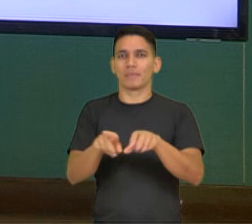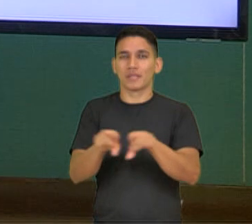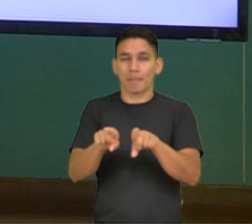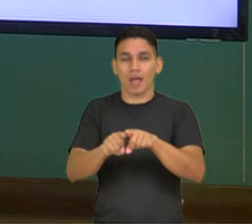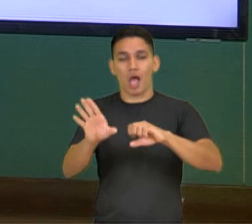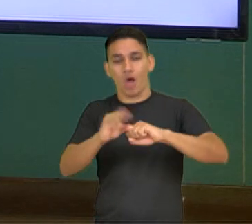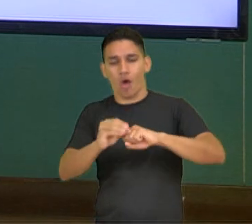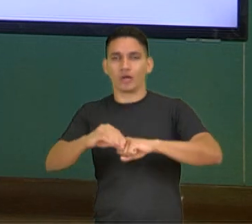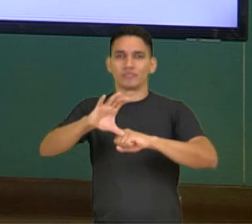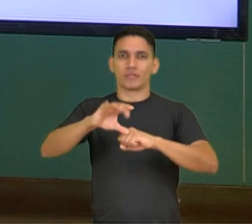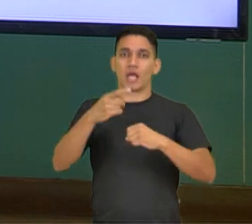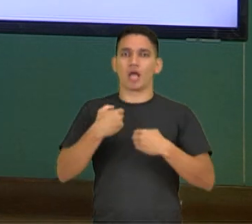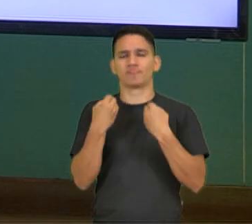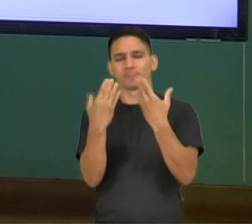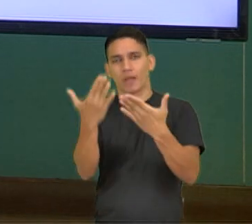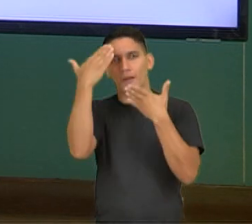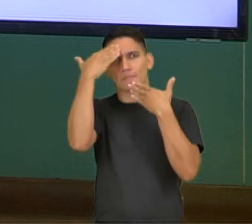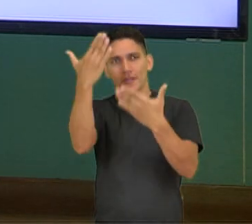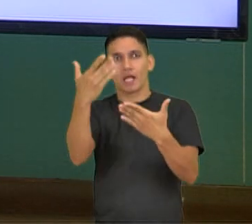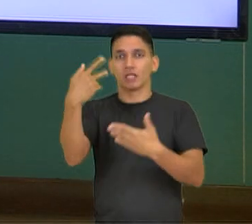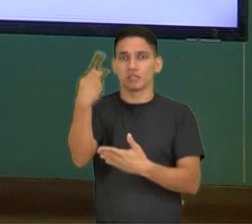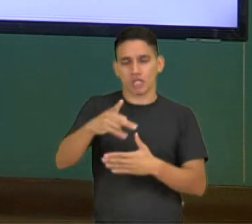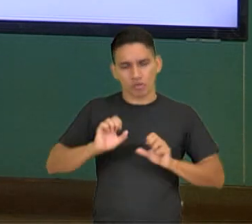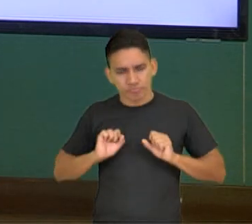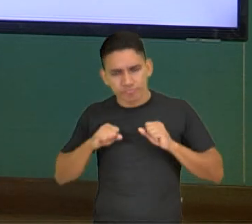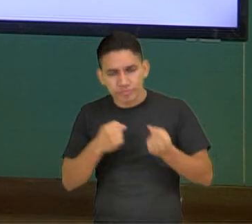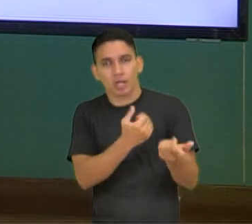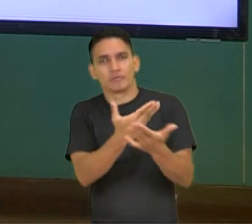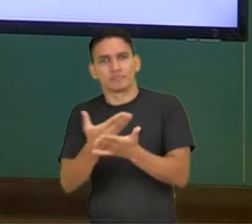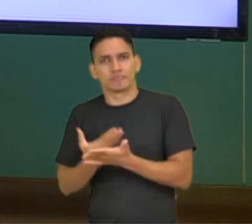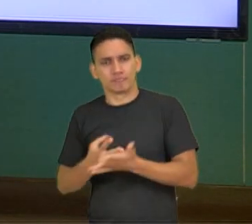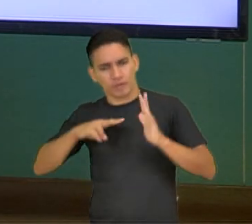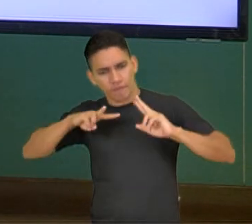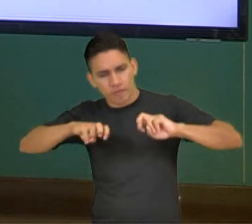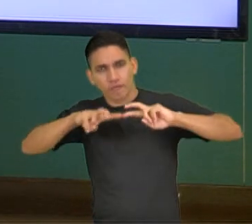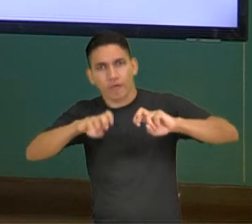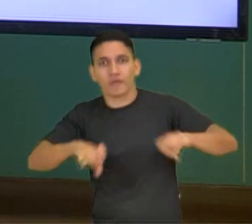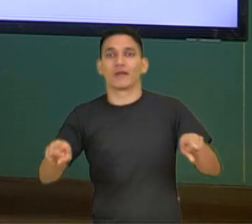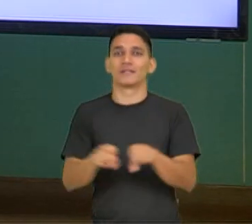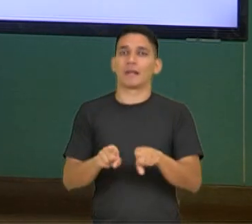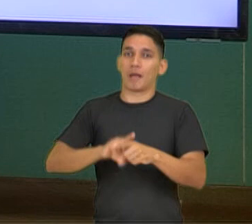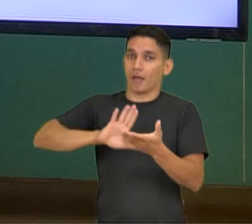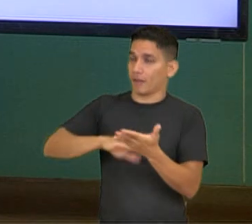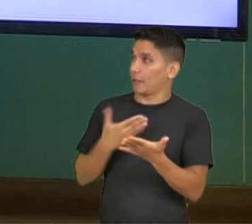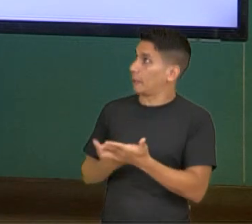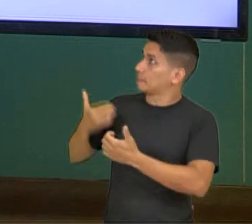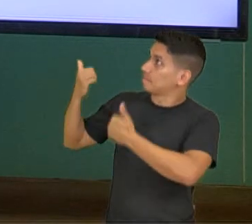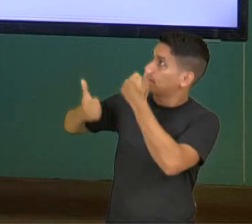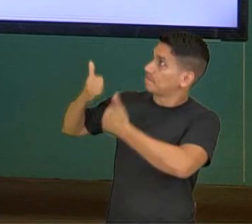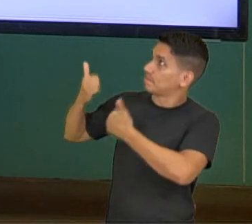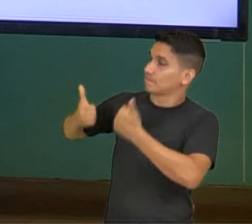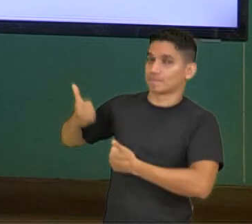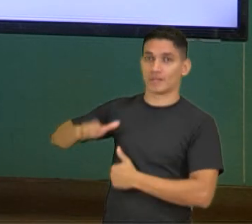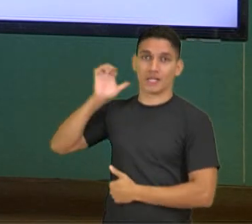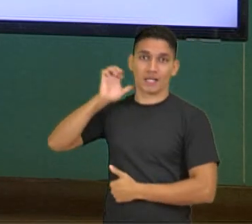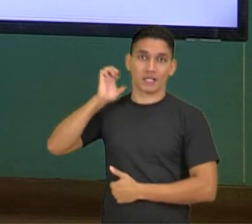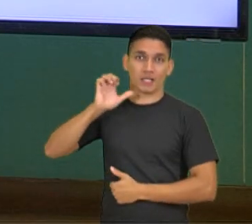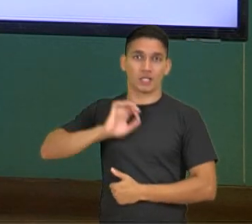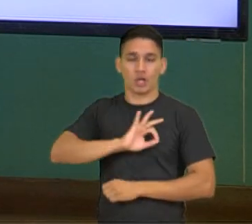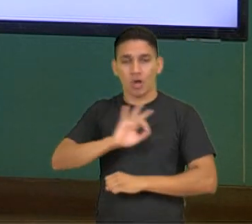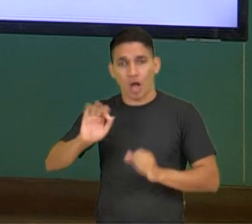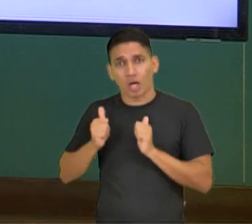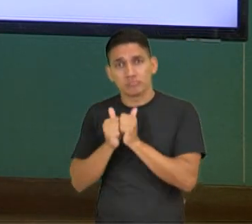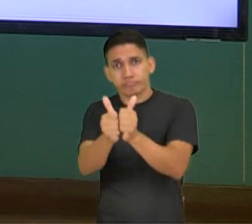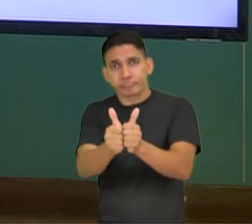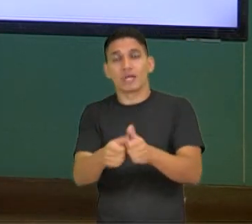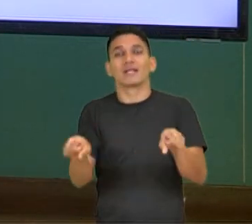a você pela sua dedicação, pela sua aplicação, ao intérprete Ezion,